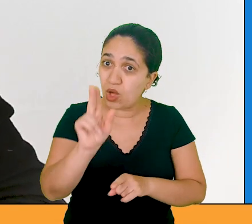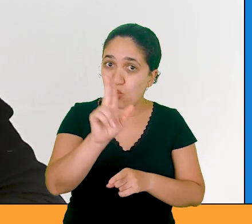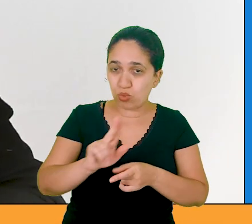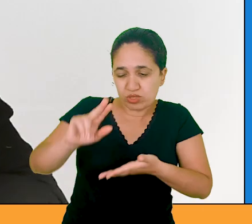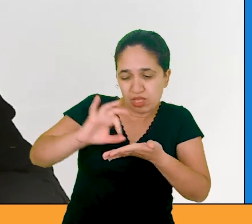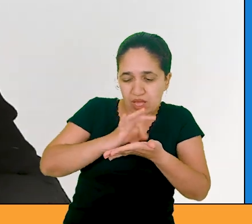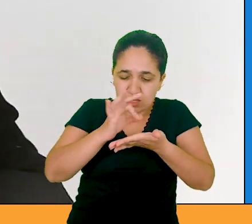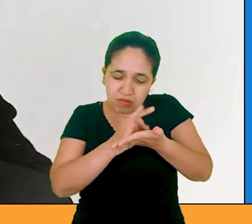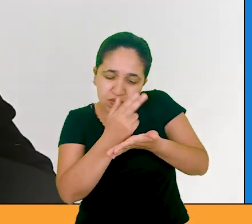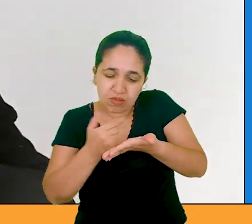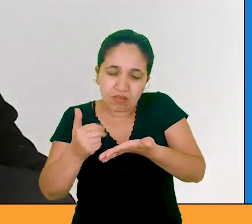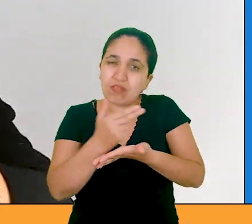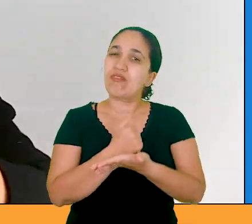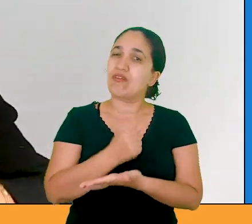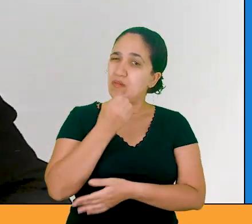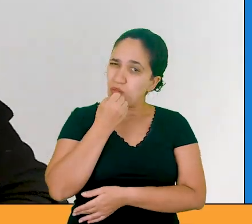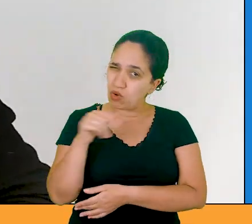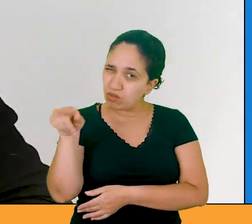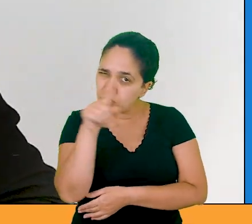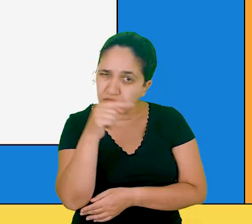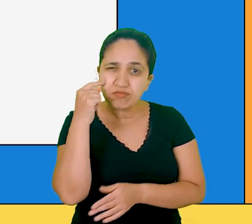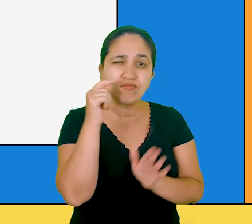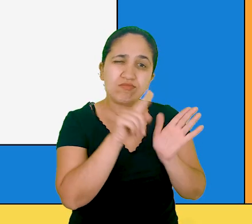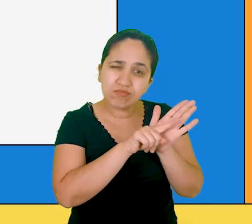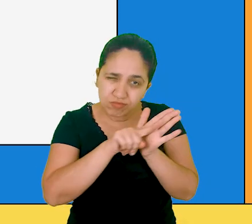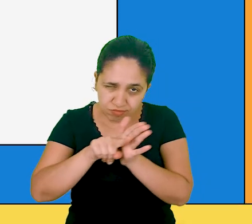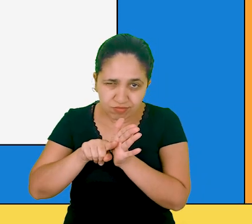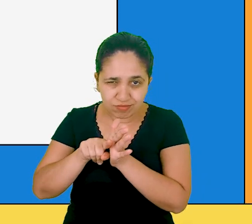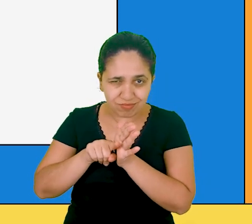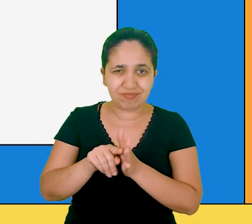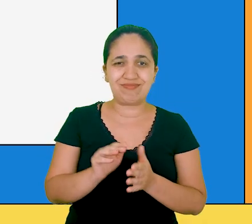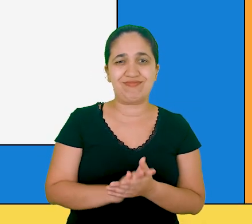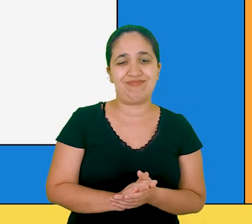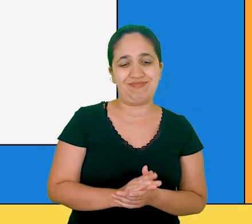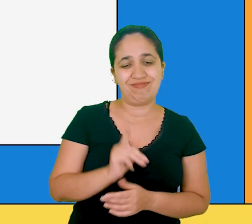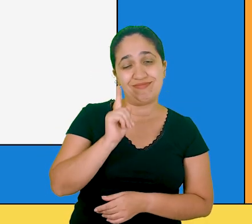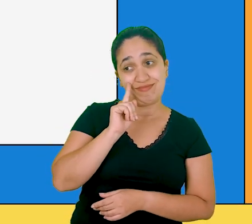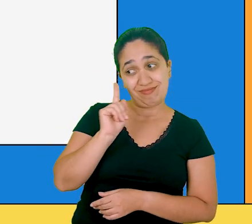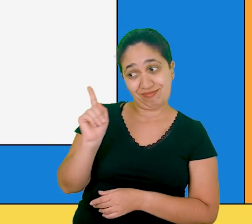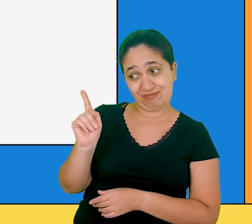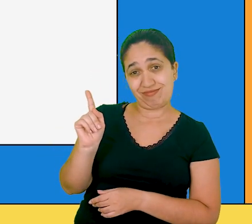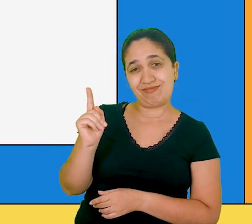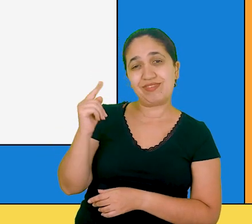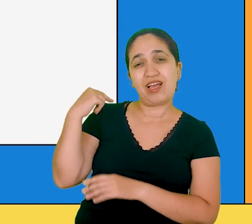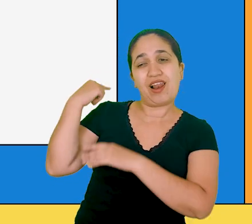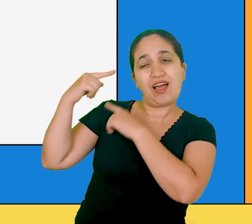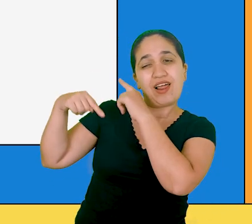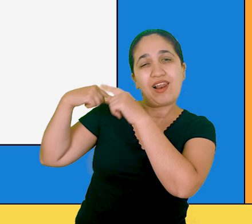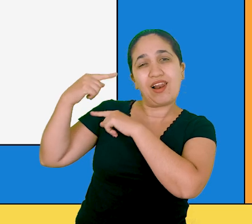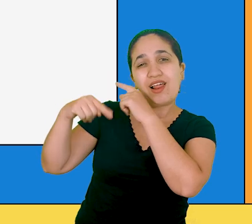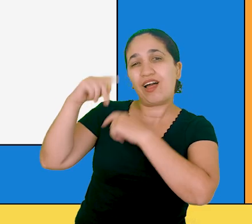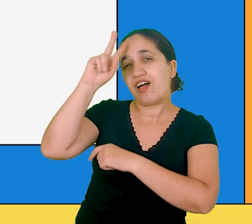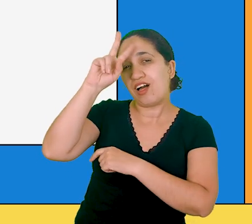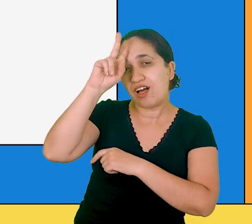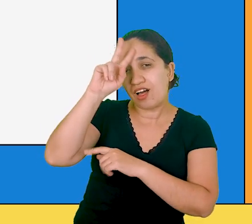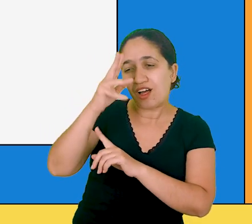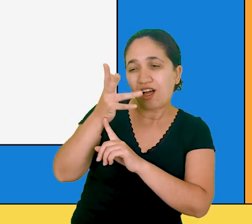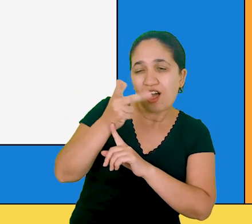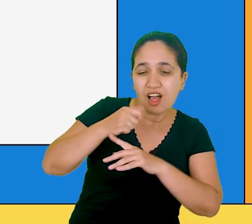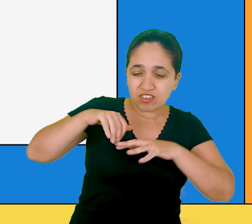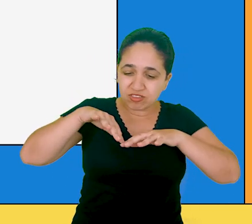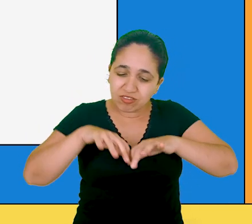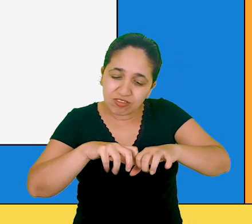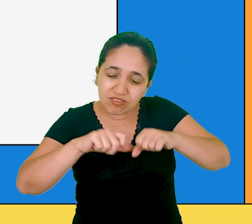uma foto colorida, o bordado de um cachimbo roxo, abaixo escritos em francês. O bordado, que historicamente é visto como artesanato,